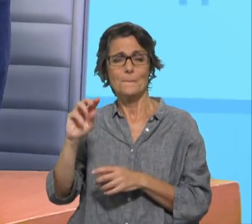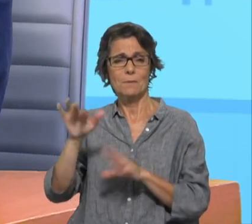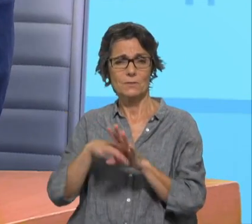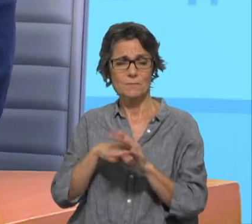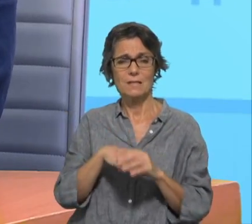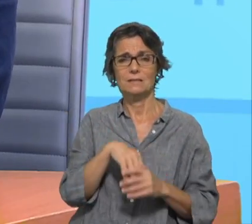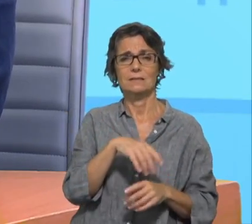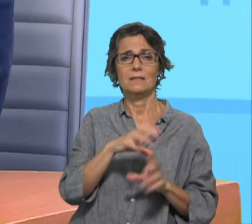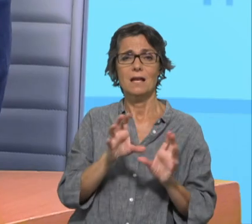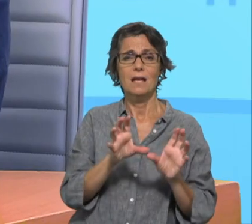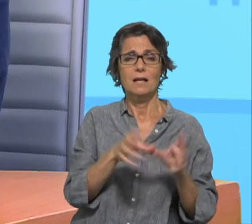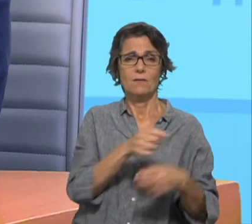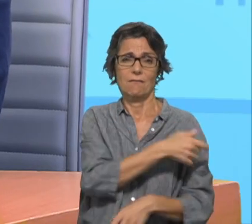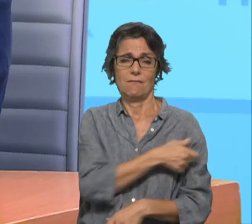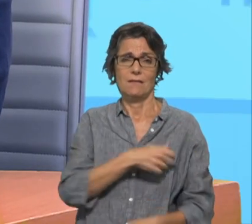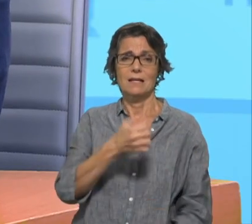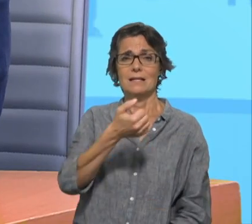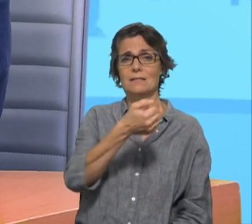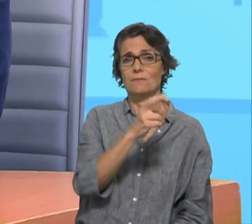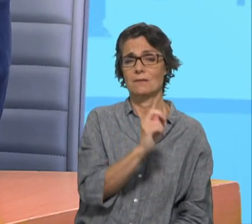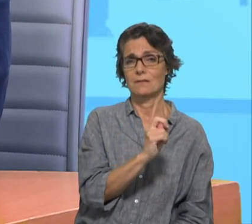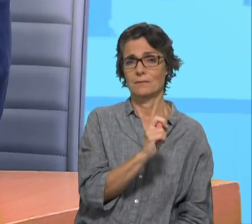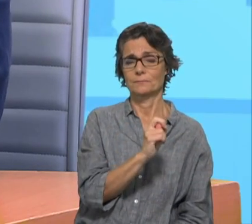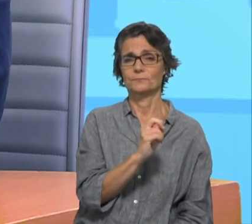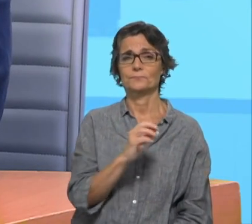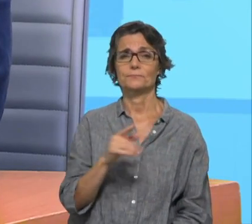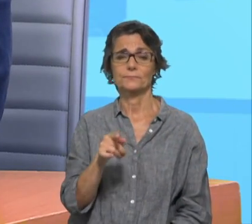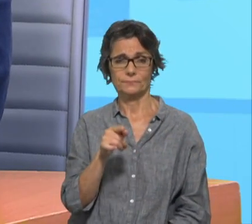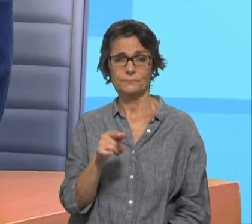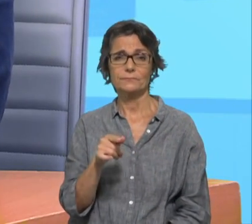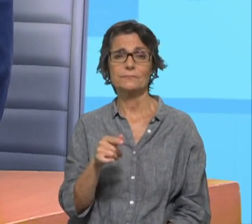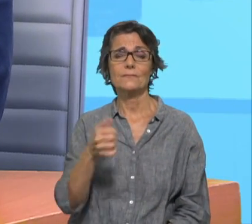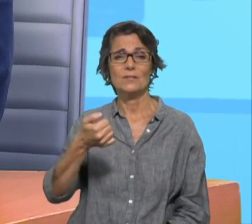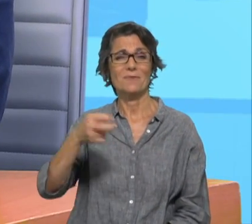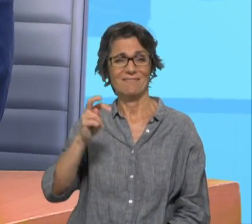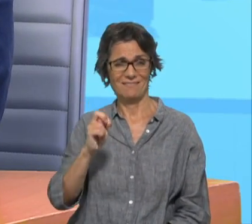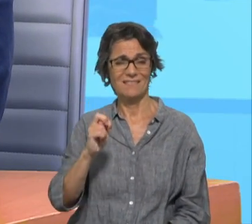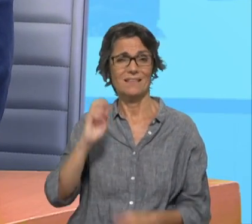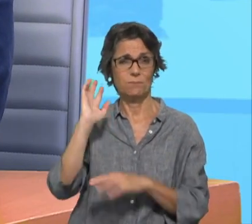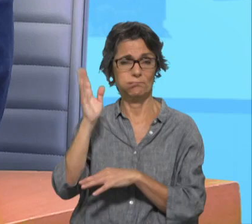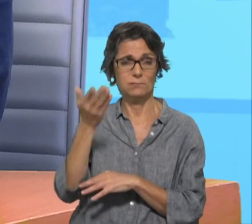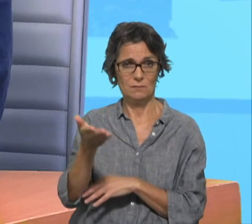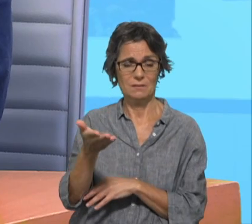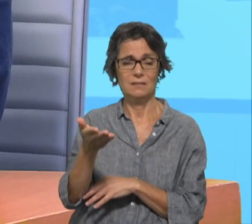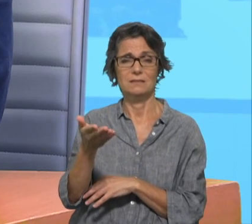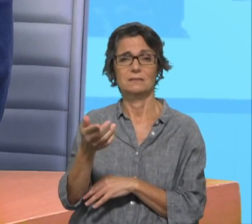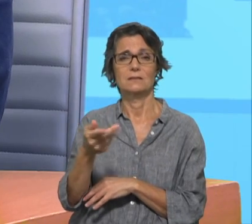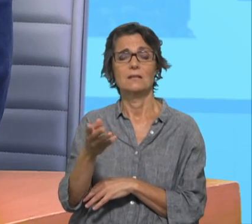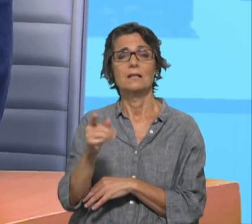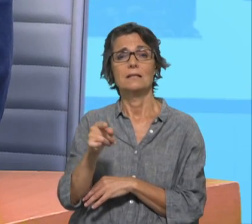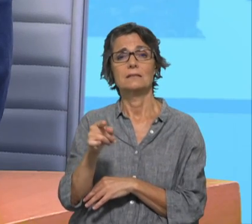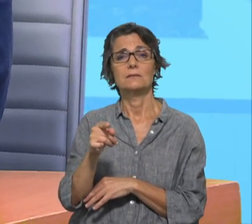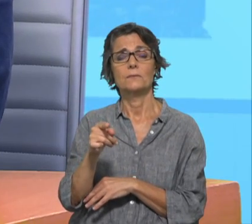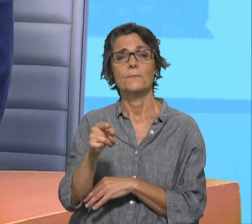É curioso, no 53º, não é? Congresso que se realiza. E também num ano muito especial para o Equador, para